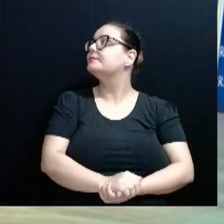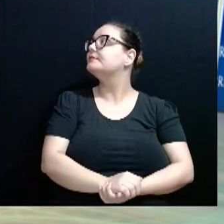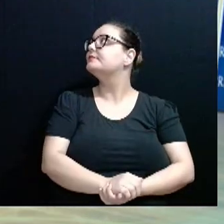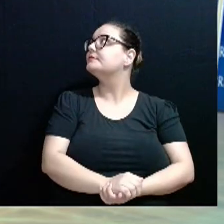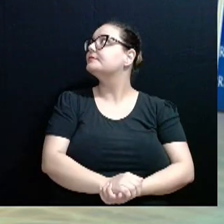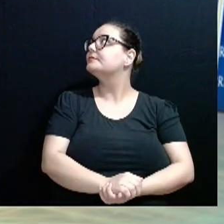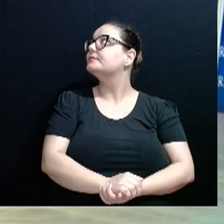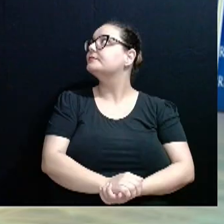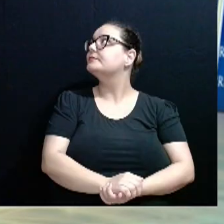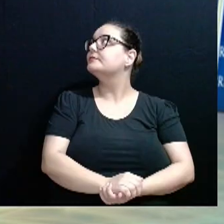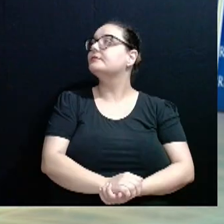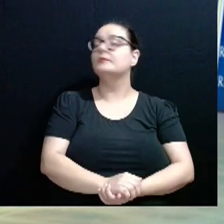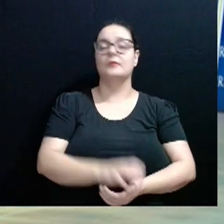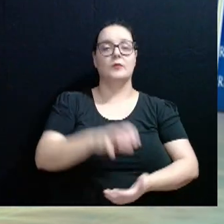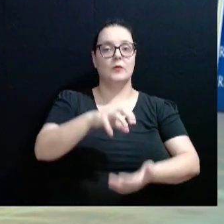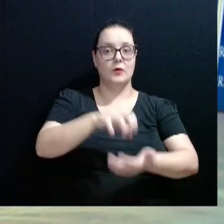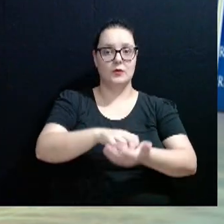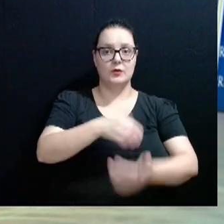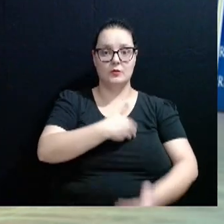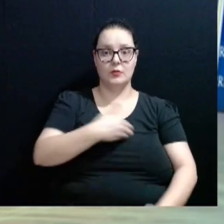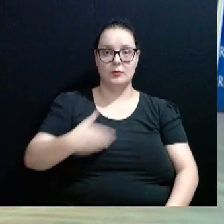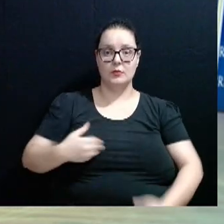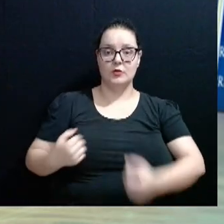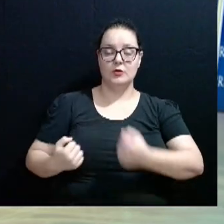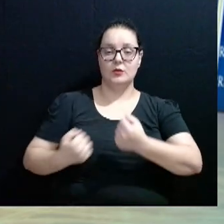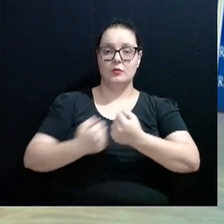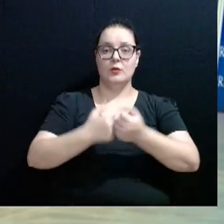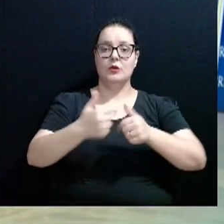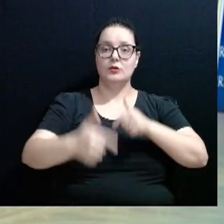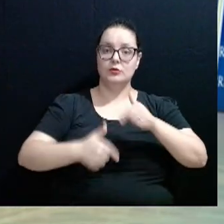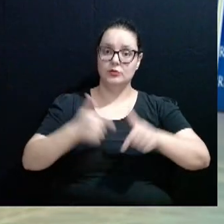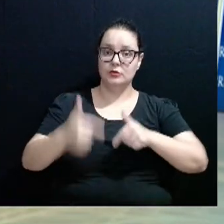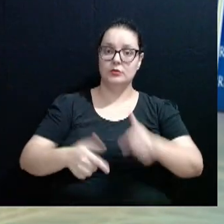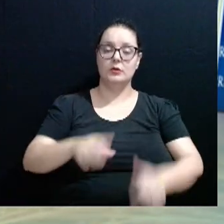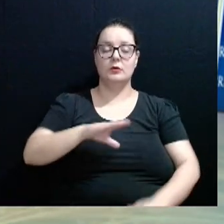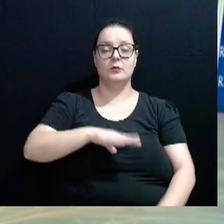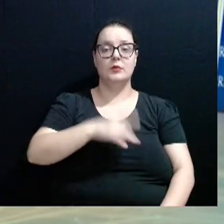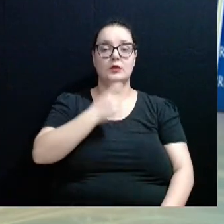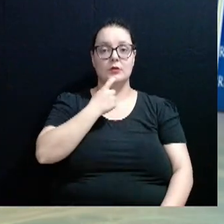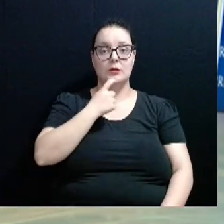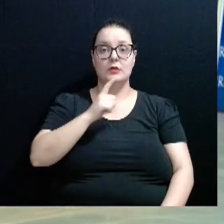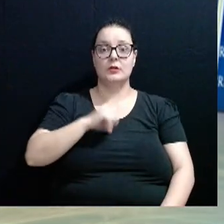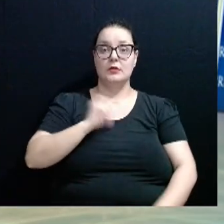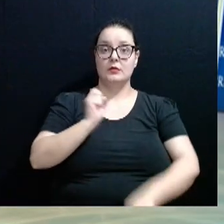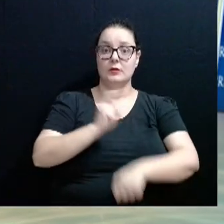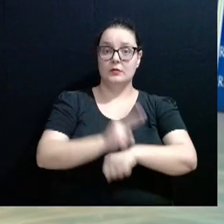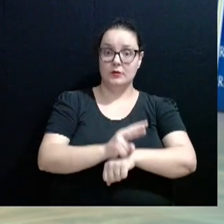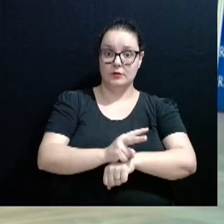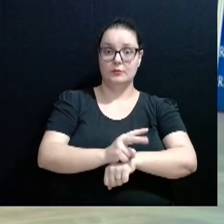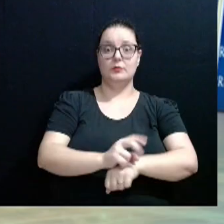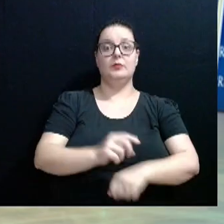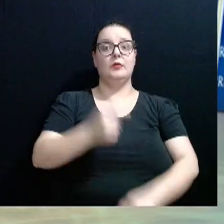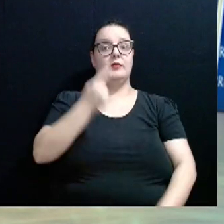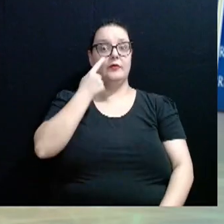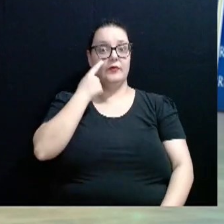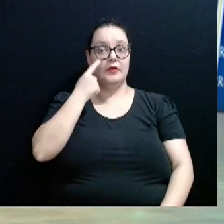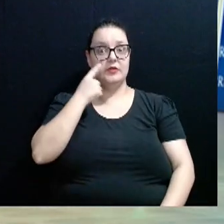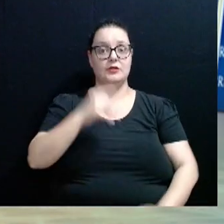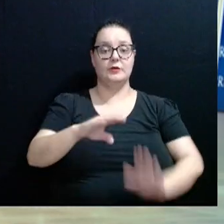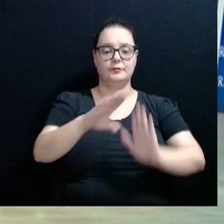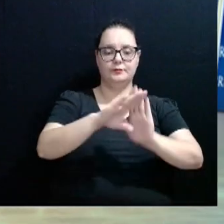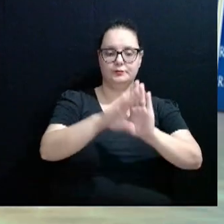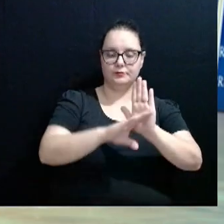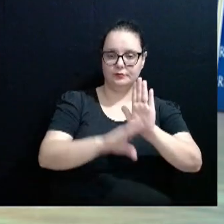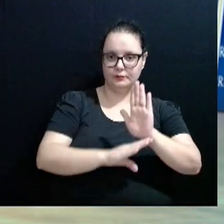No Centro Público de Apoio ao Trabalhador em Campinas, a vaga para açougueiro PCD, ajudante